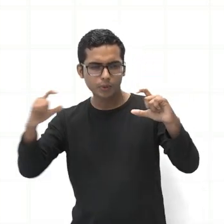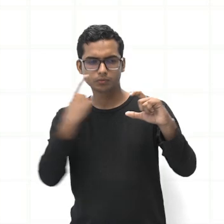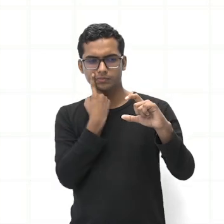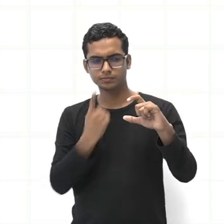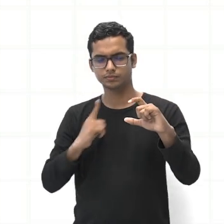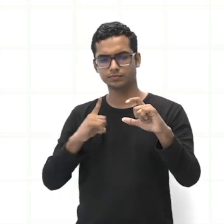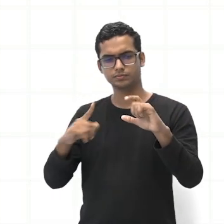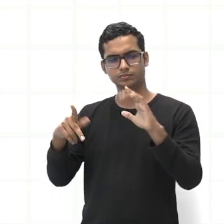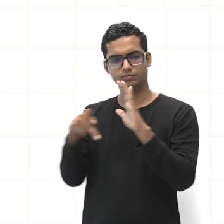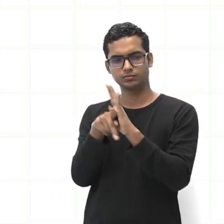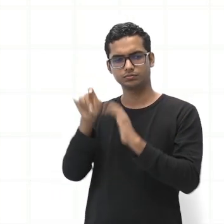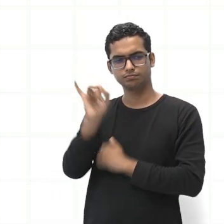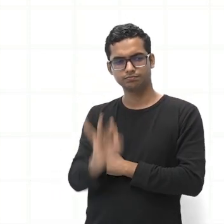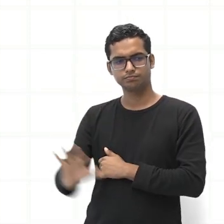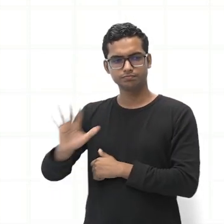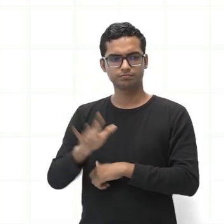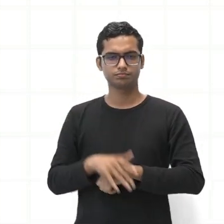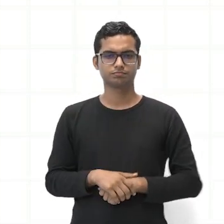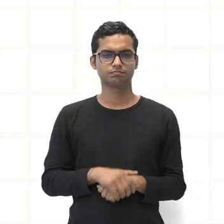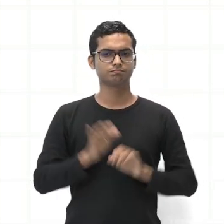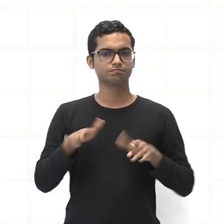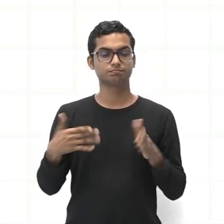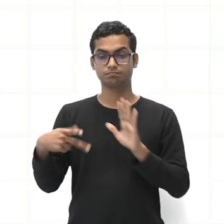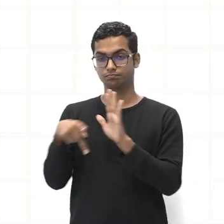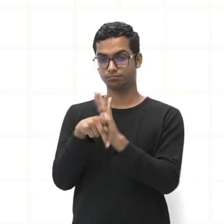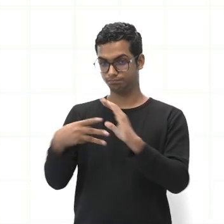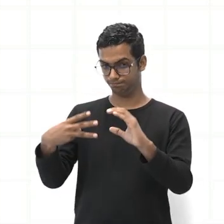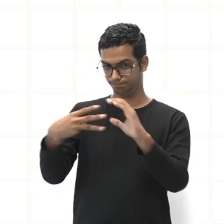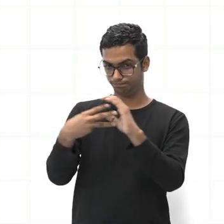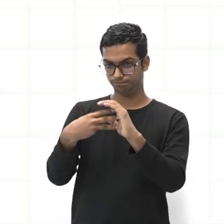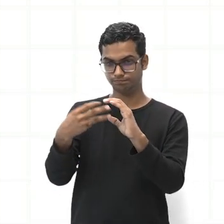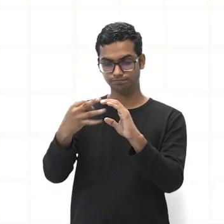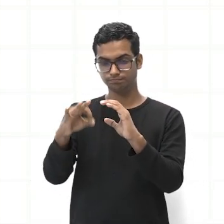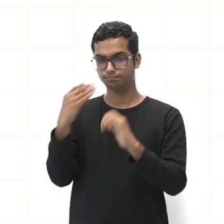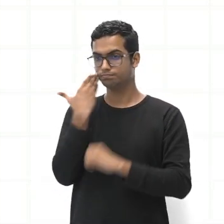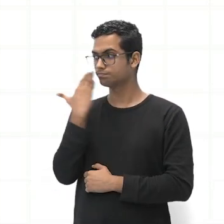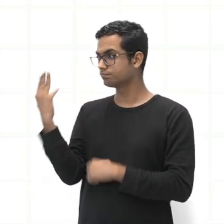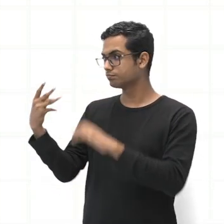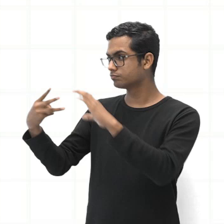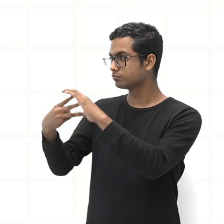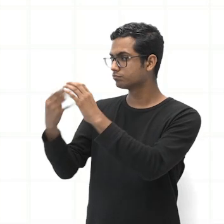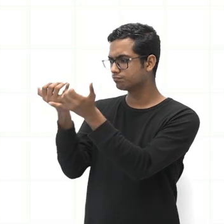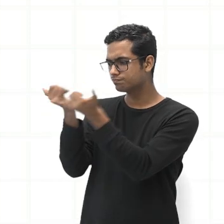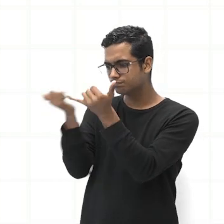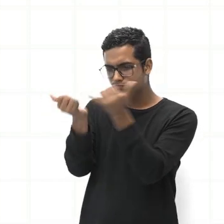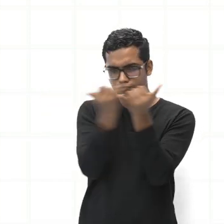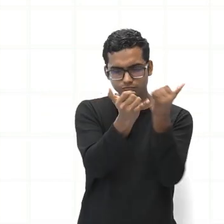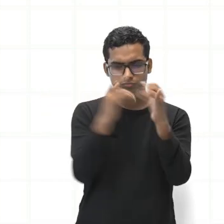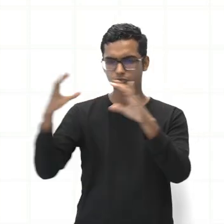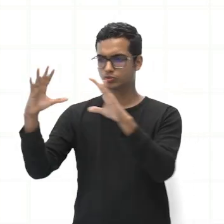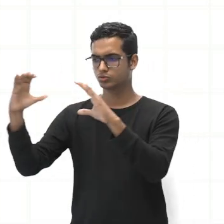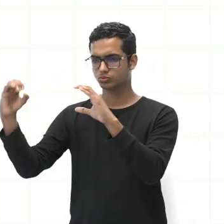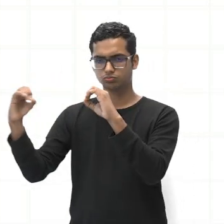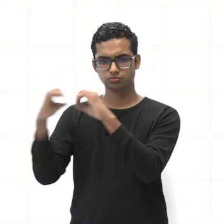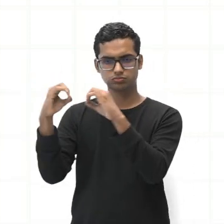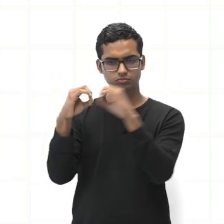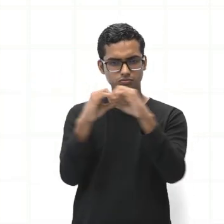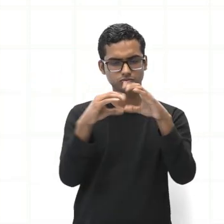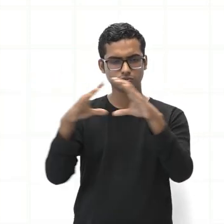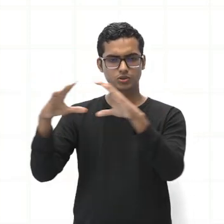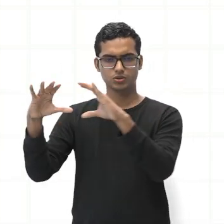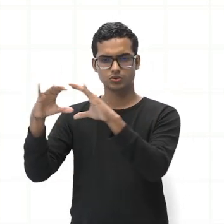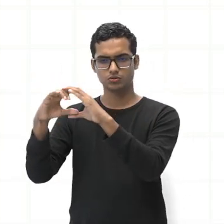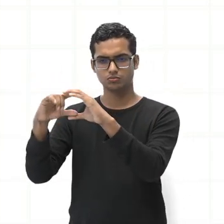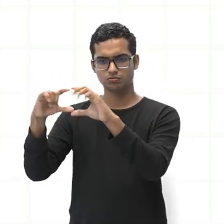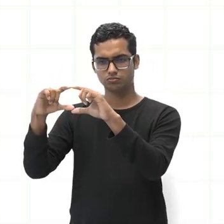é uma célula, certo? Então, elas são células semelhantes, interagindo